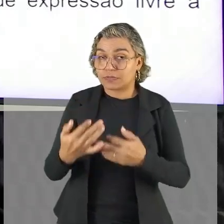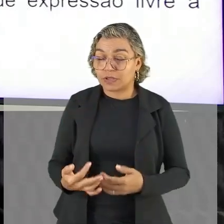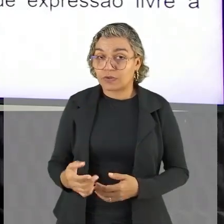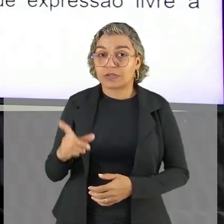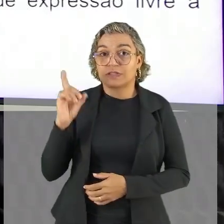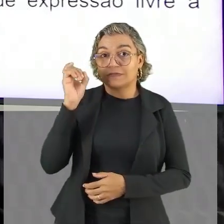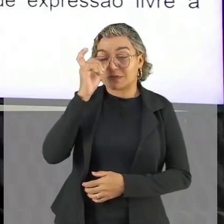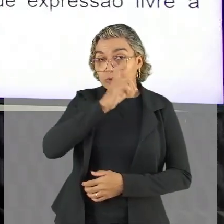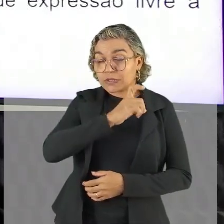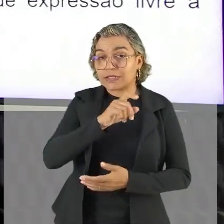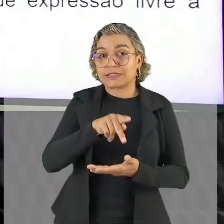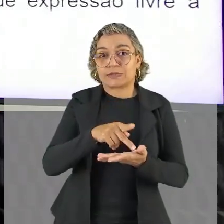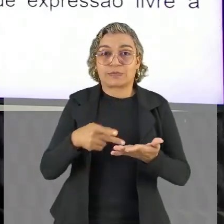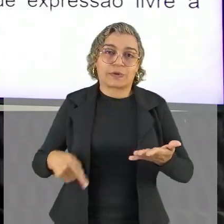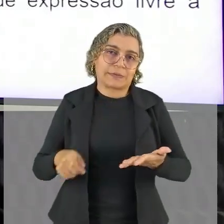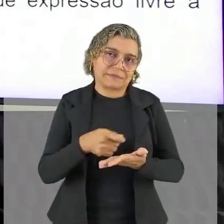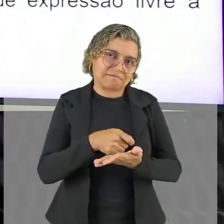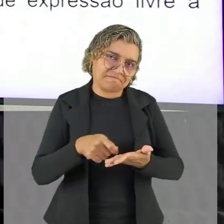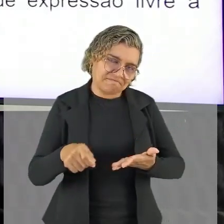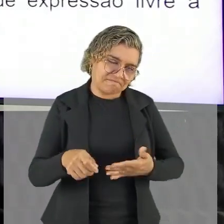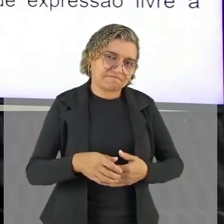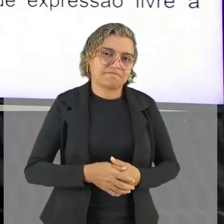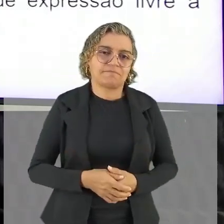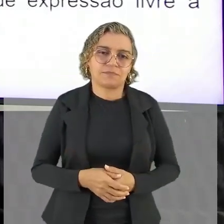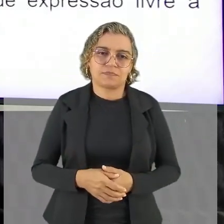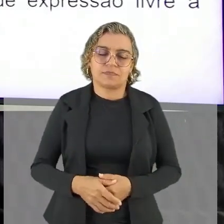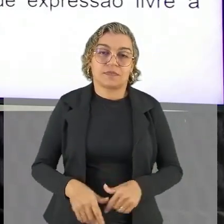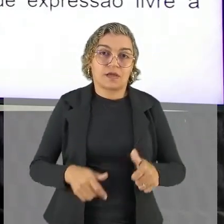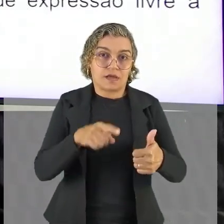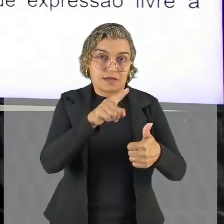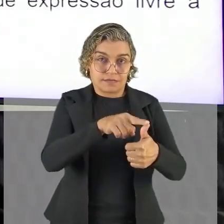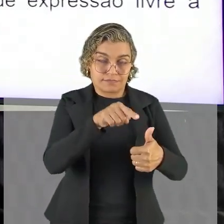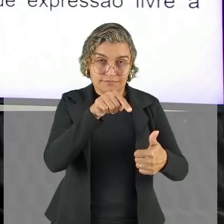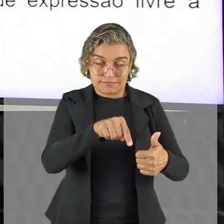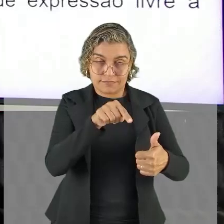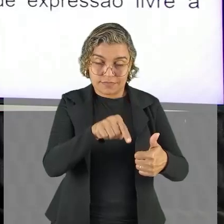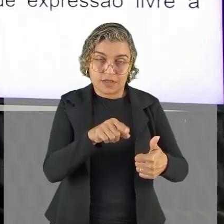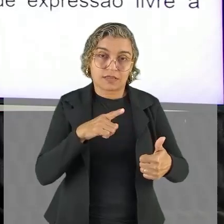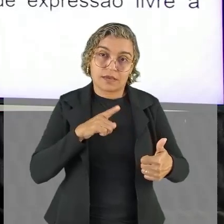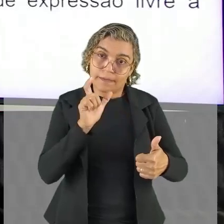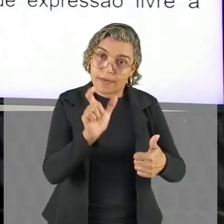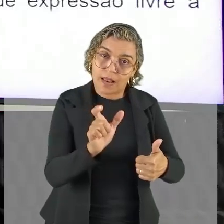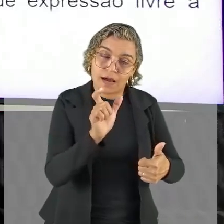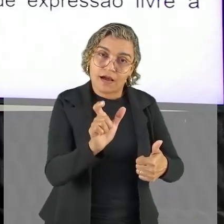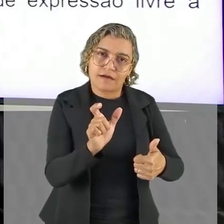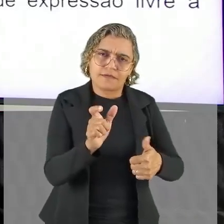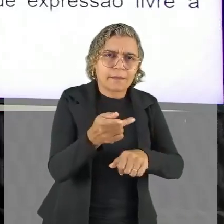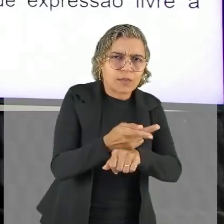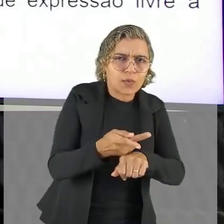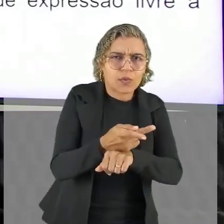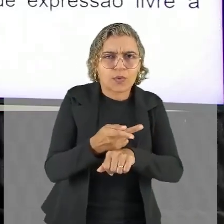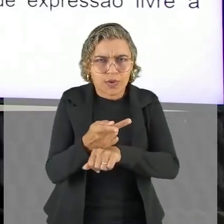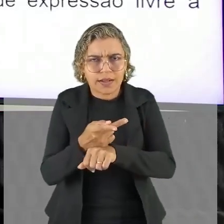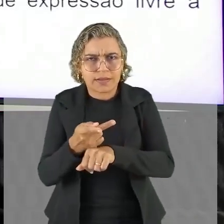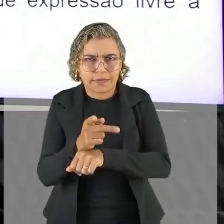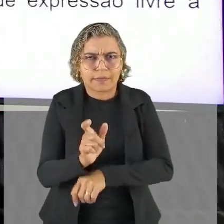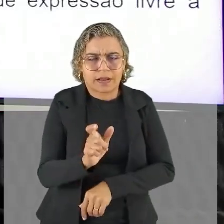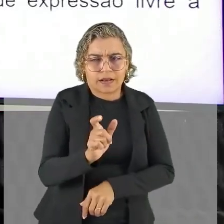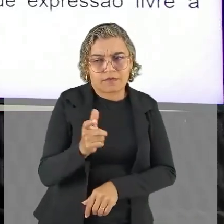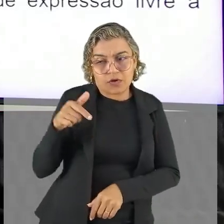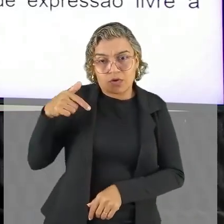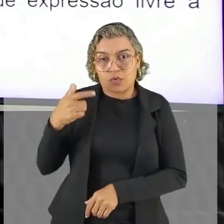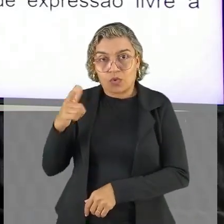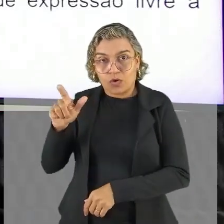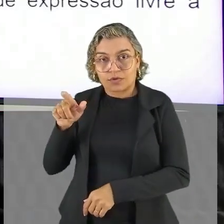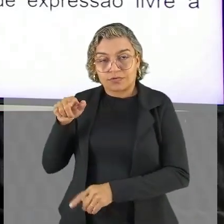um poema. Um, buscando palavras, por isso aqui tem a metalinguagem. O